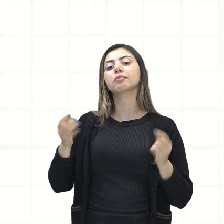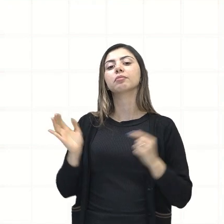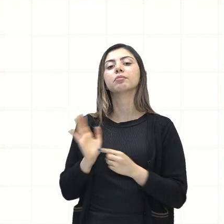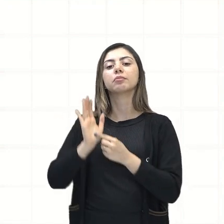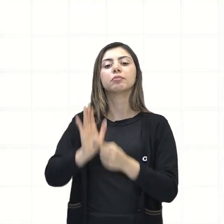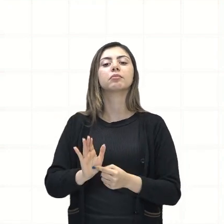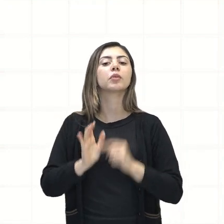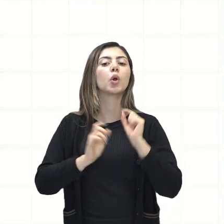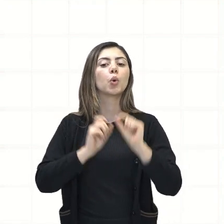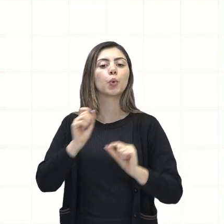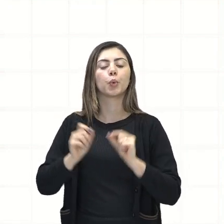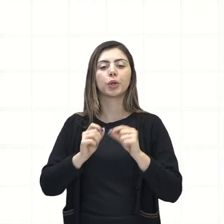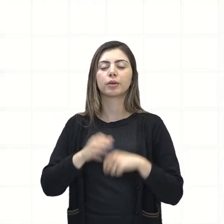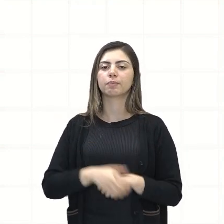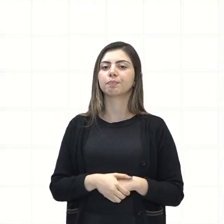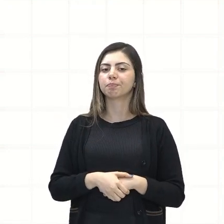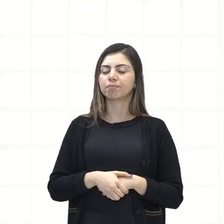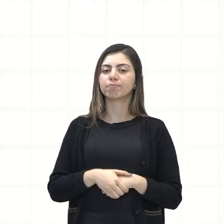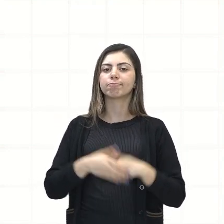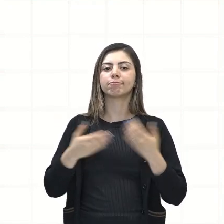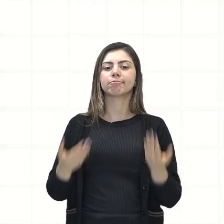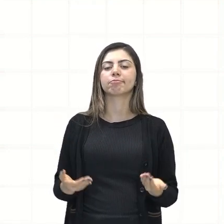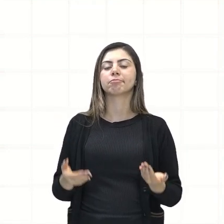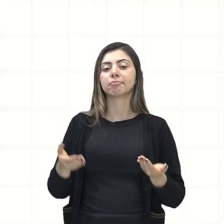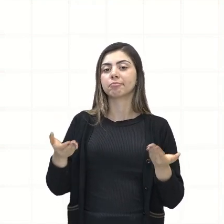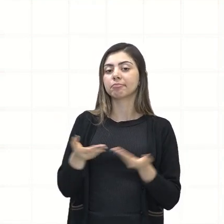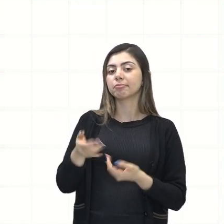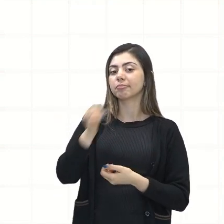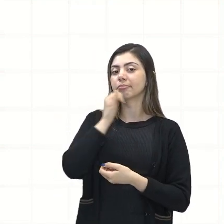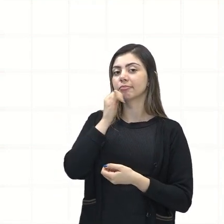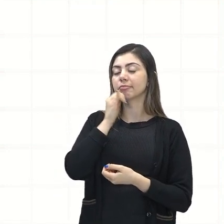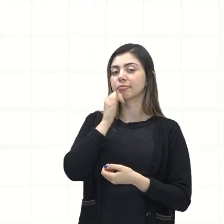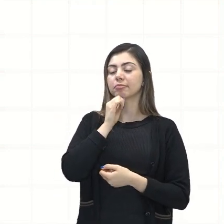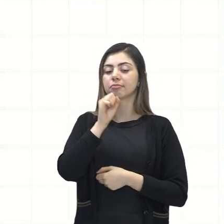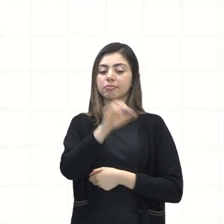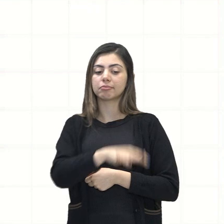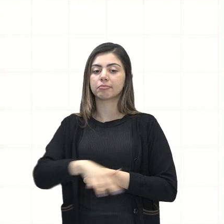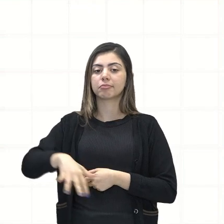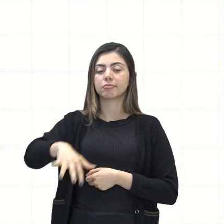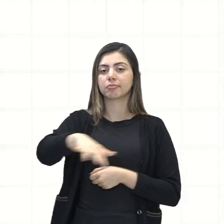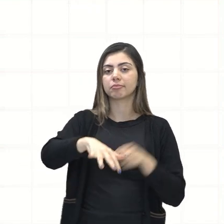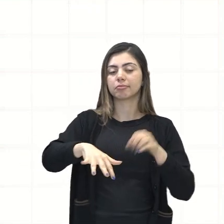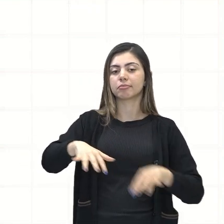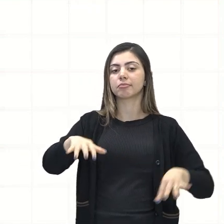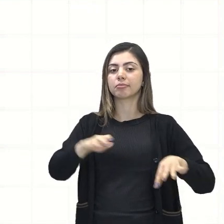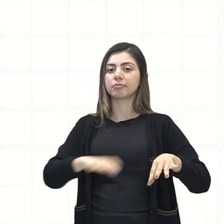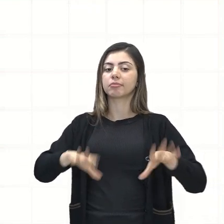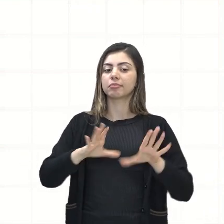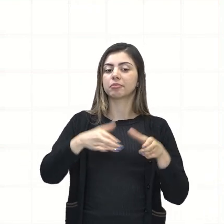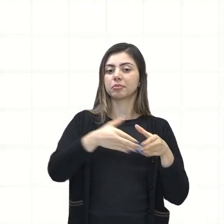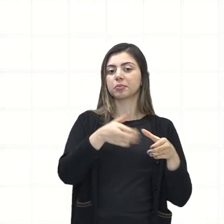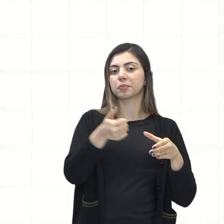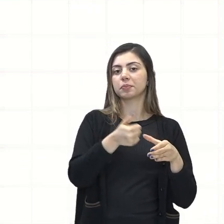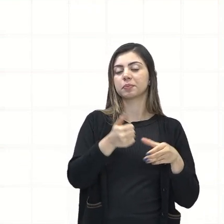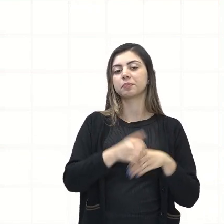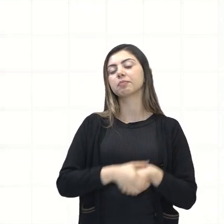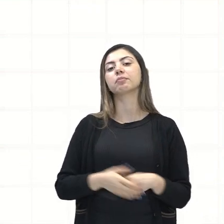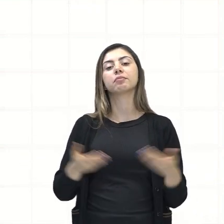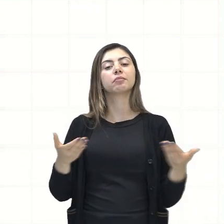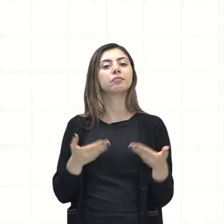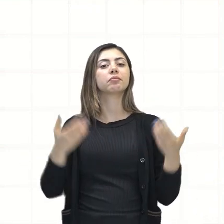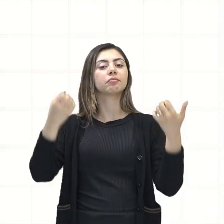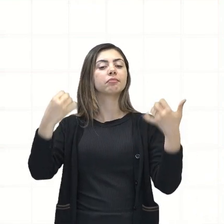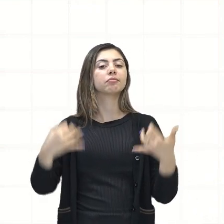aqui para vocês quais são ali os exemplos das áreas que envolvem o setor primário. Então vou citar aqui para